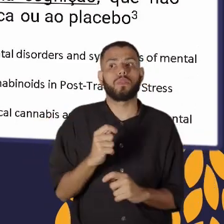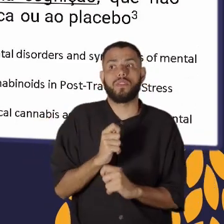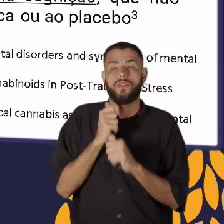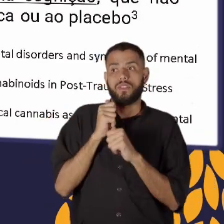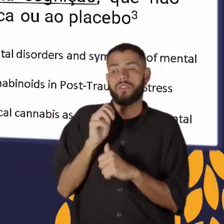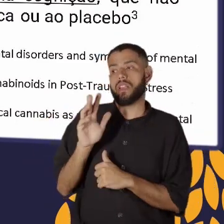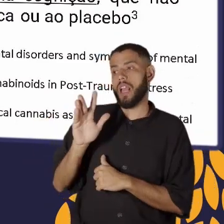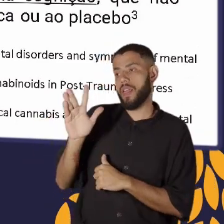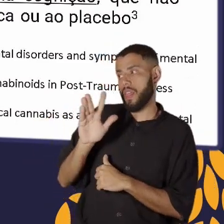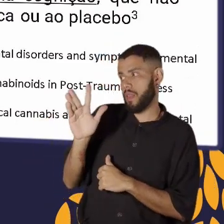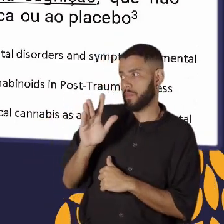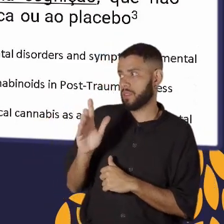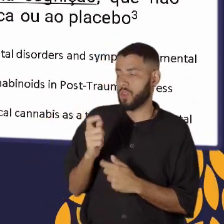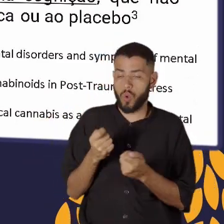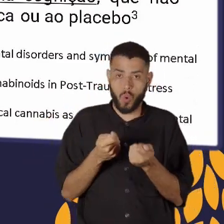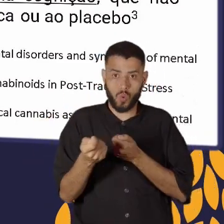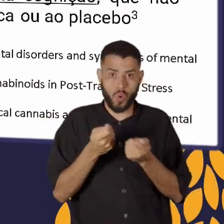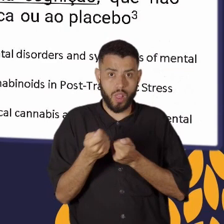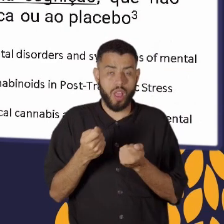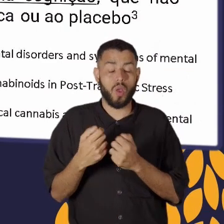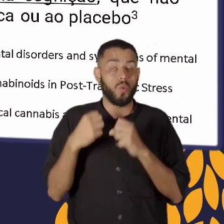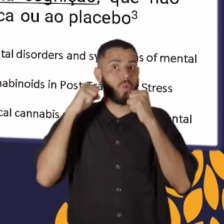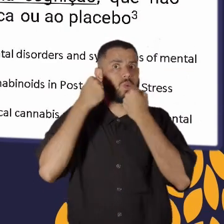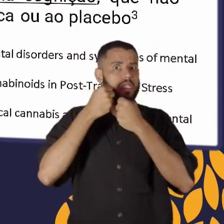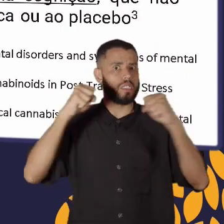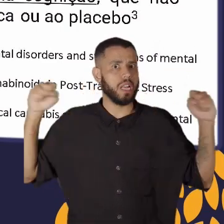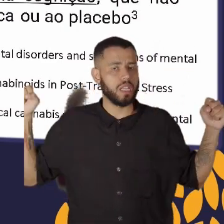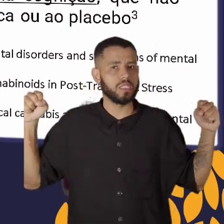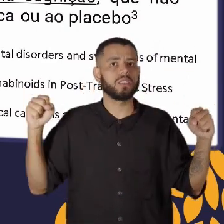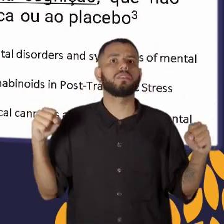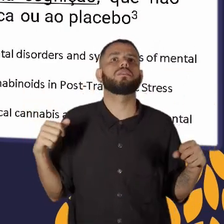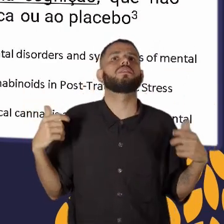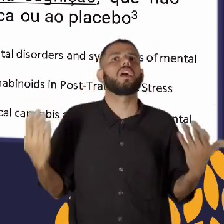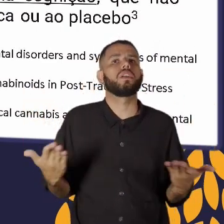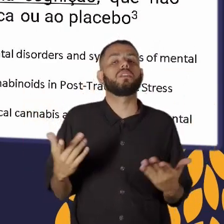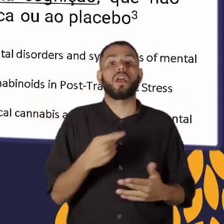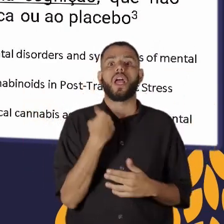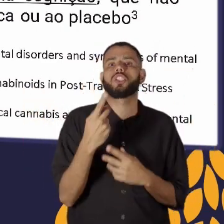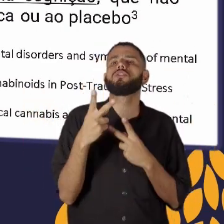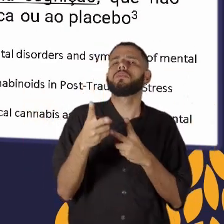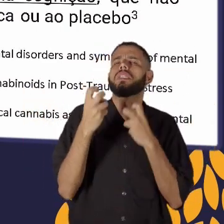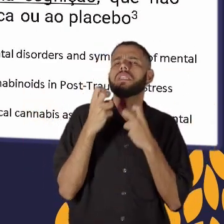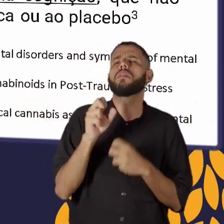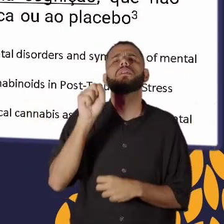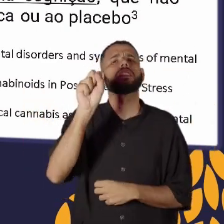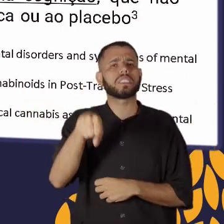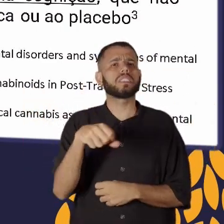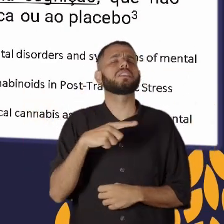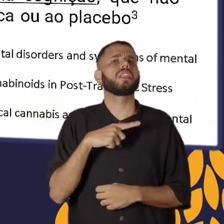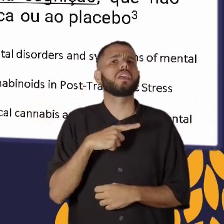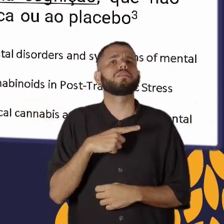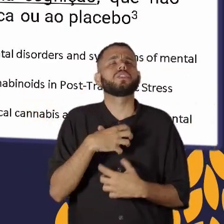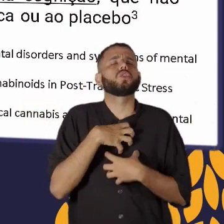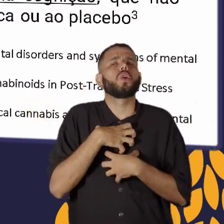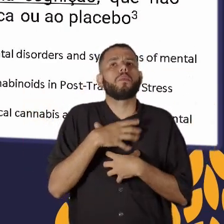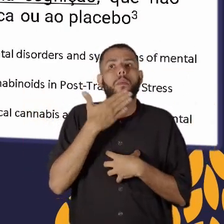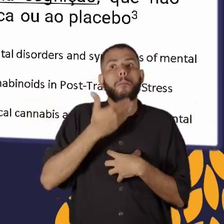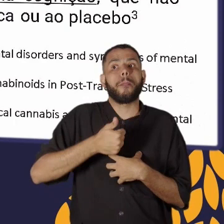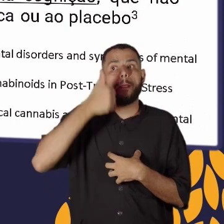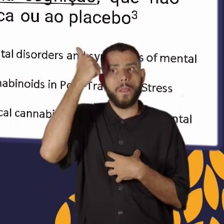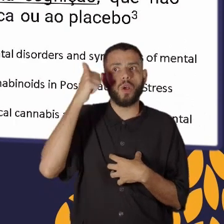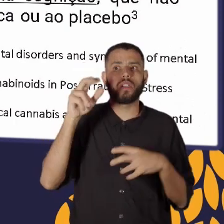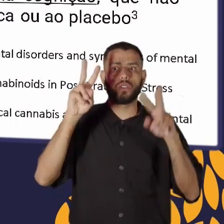tratar do transtorno do estresse pós-traumático, a gente observa sim que tem uma melhora desses sintomas, especialmente